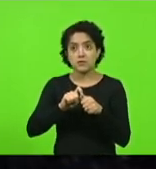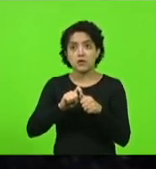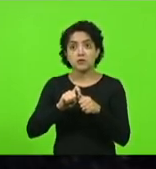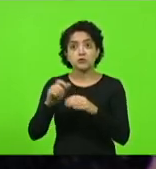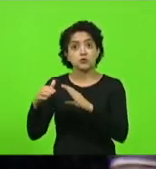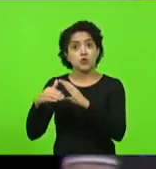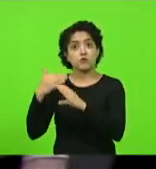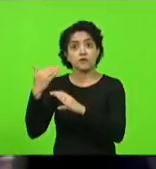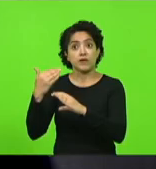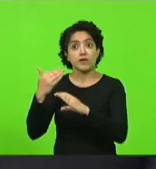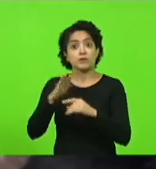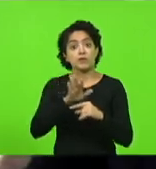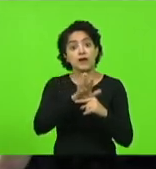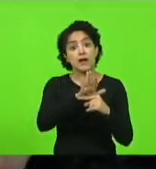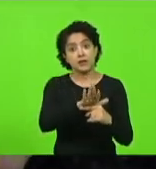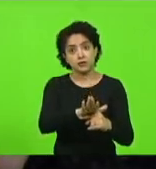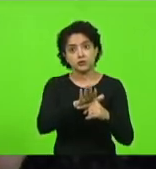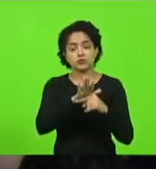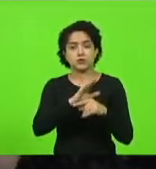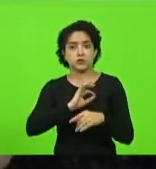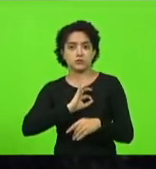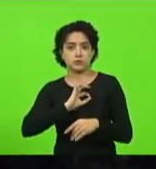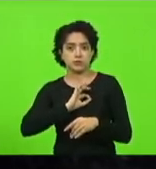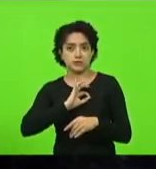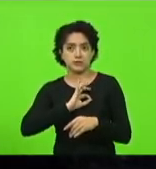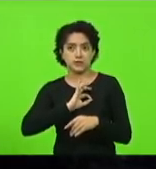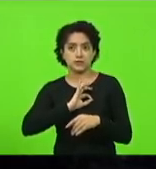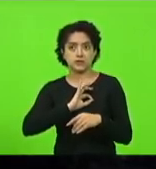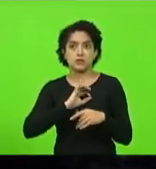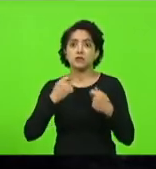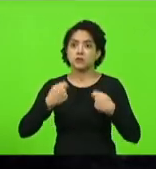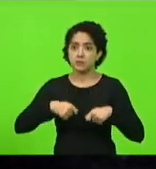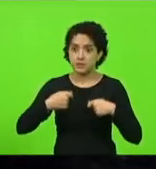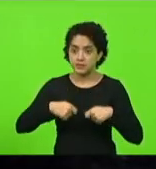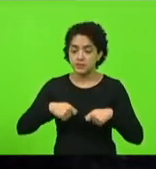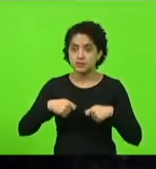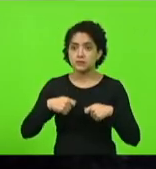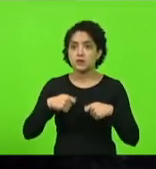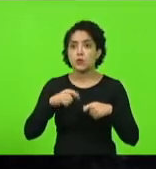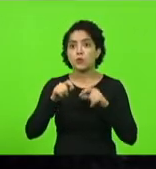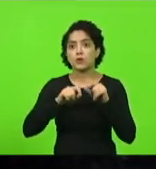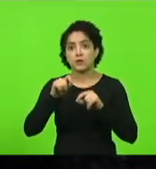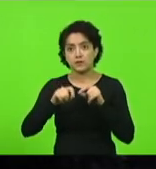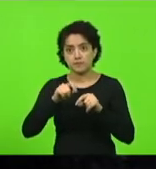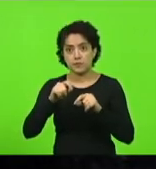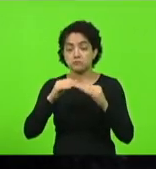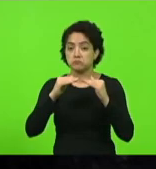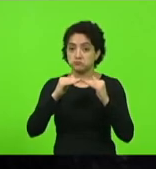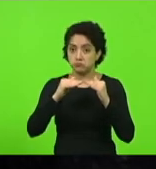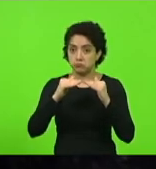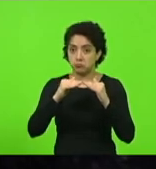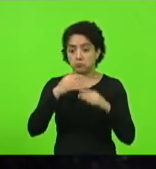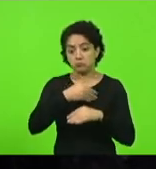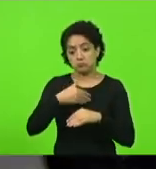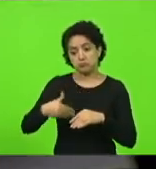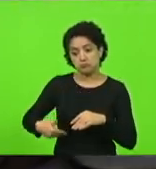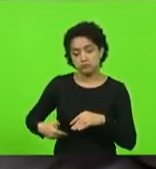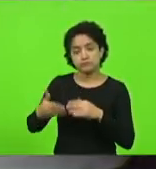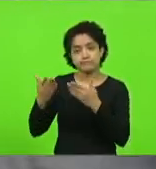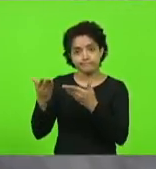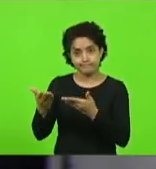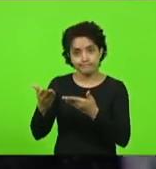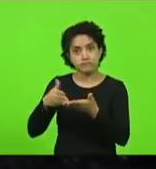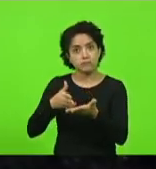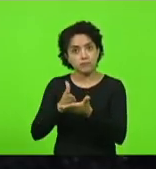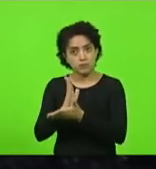beneficiar oficiais, os praças dadas. Então, nós precisamos fazer. O que vai ser? Se está de acordo com o governo sancionar essa